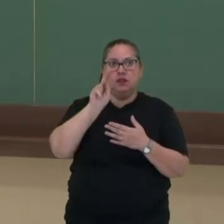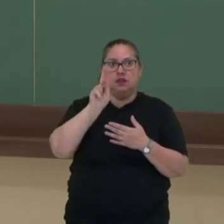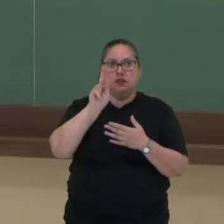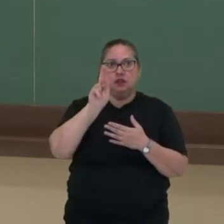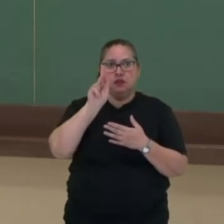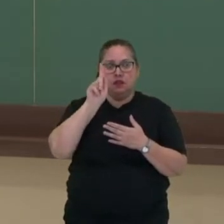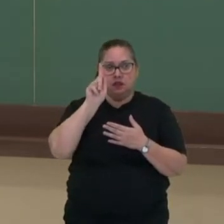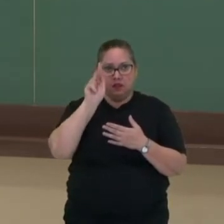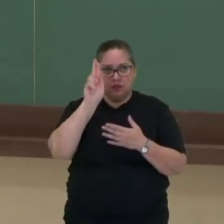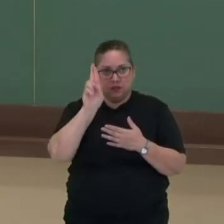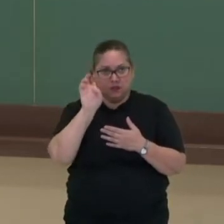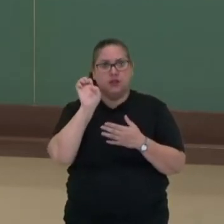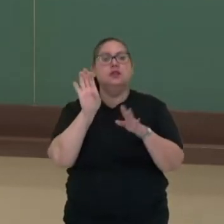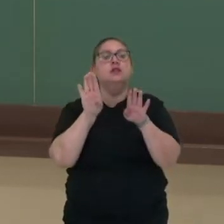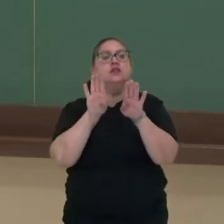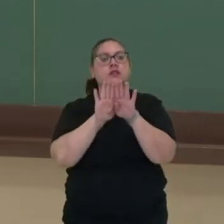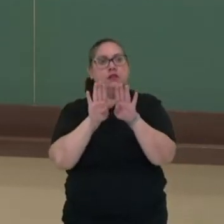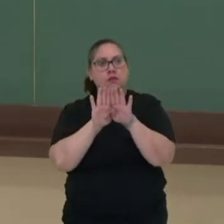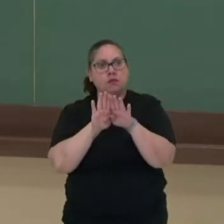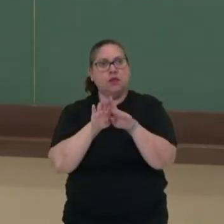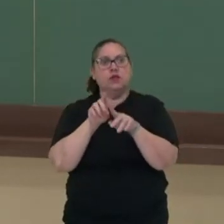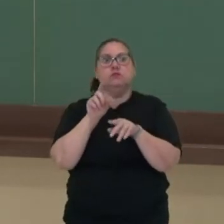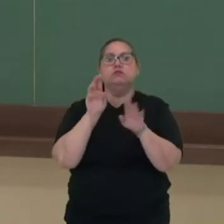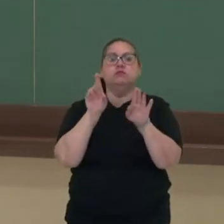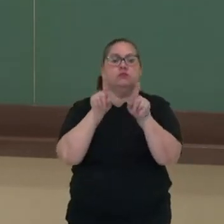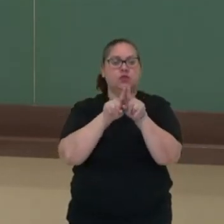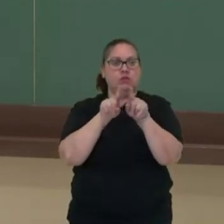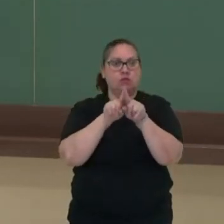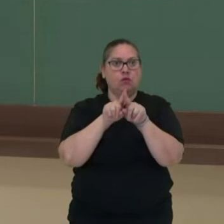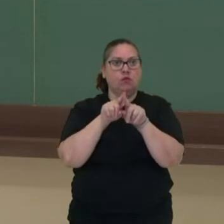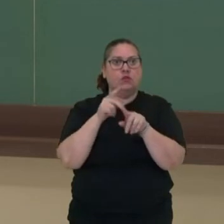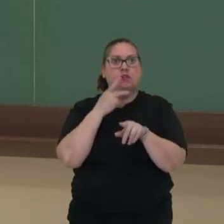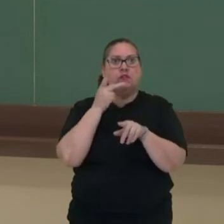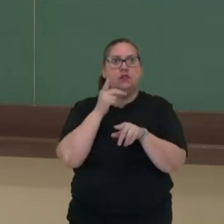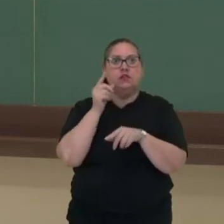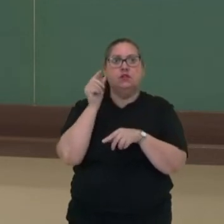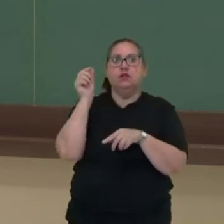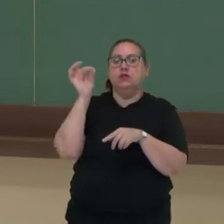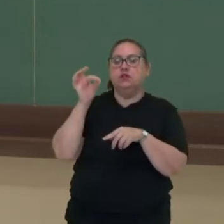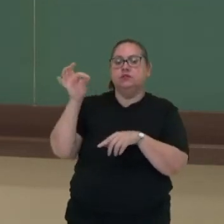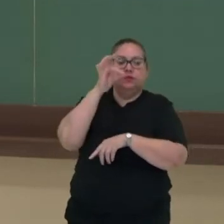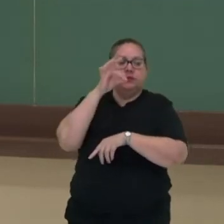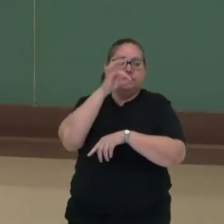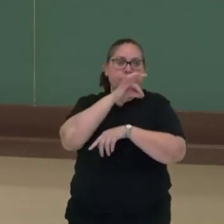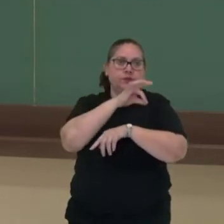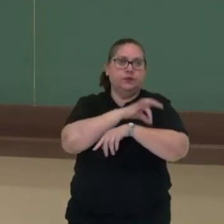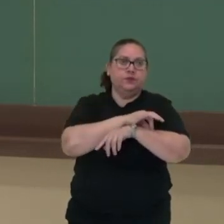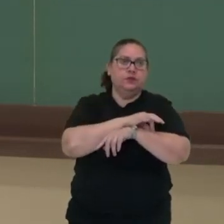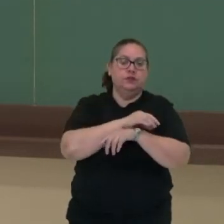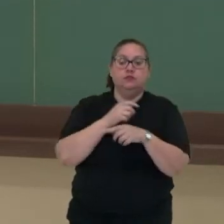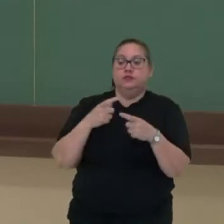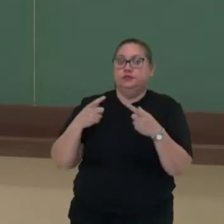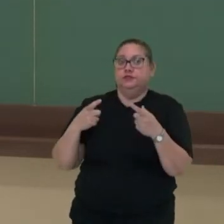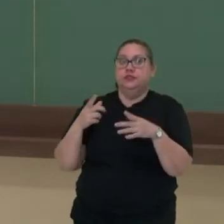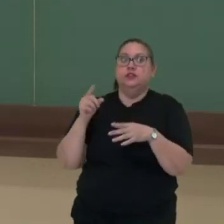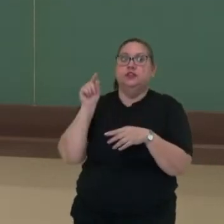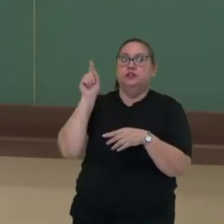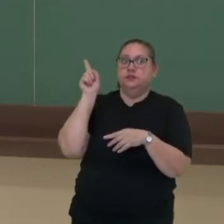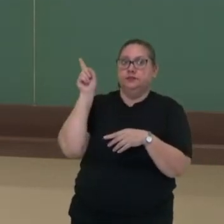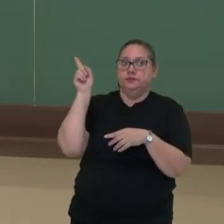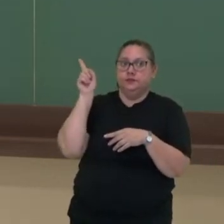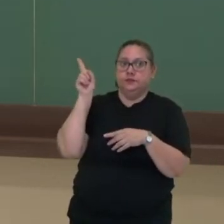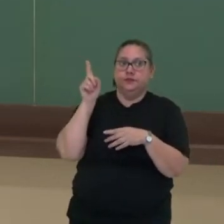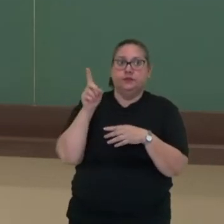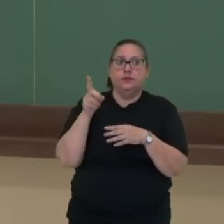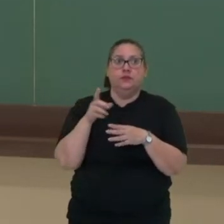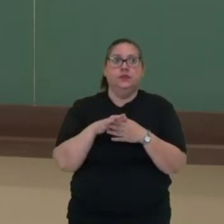é causada pelo flavivírus. A gente falou, olha aqui ele de novo, ô carinha chato, Aedes